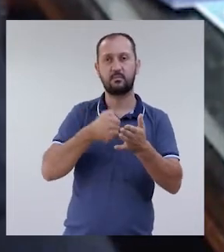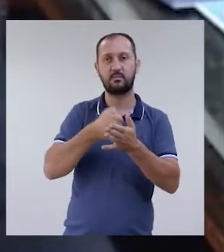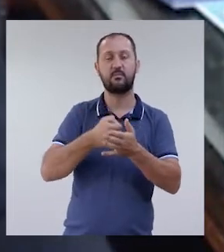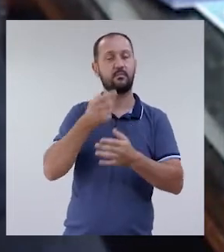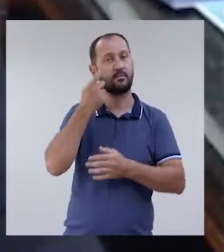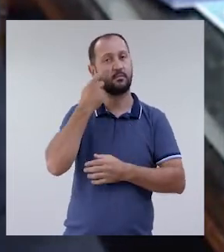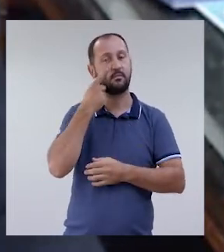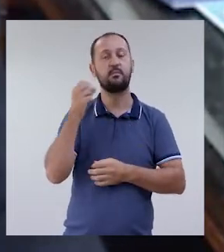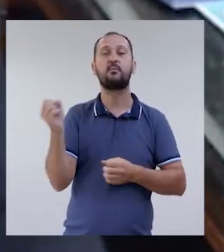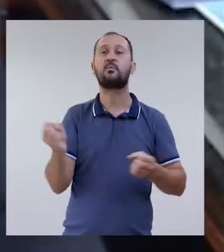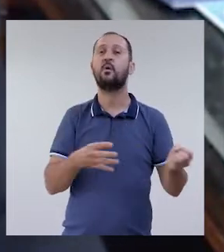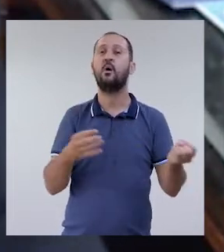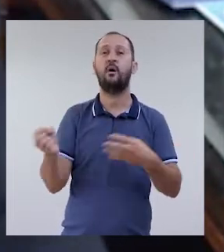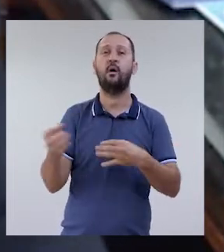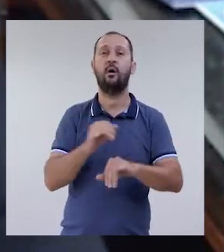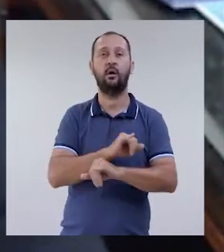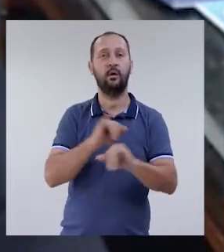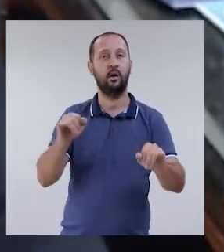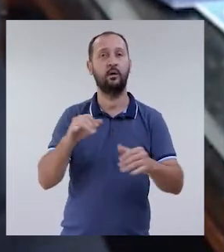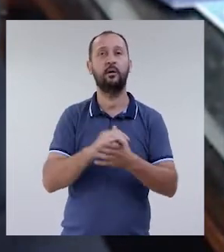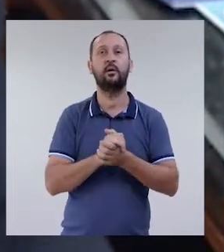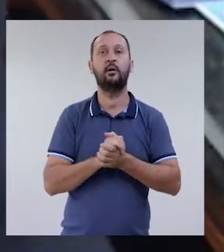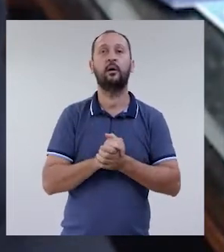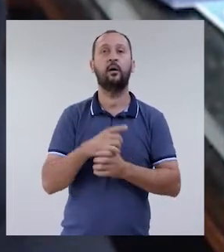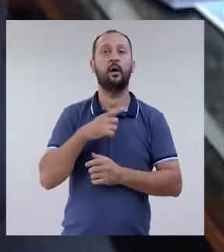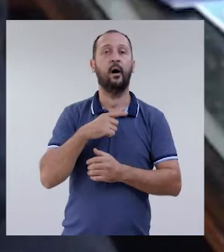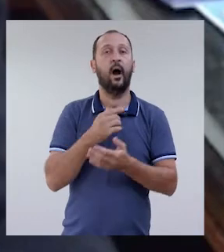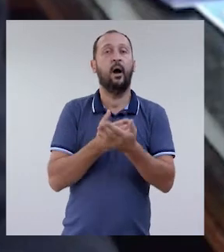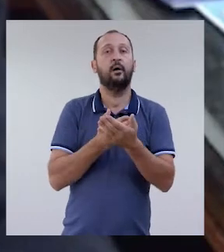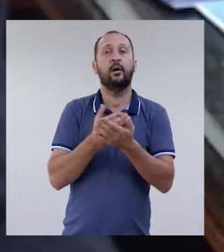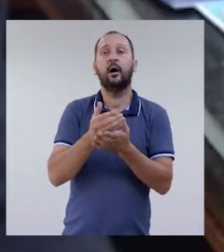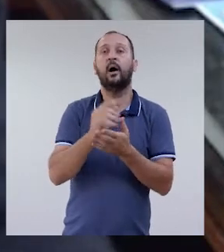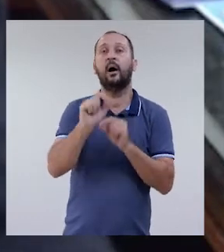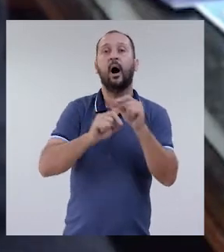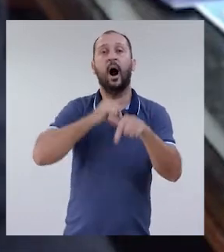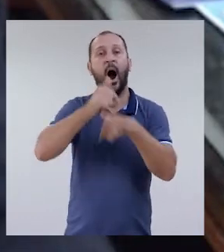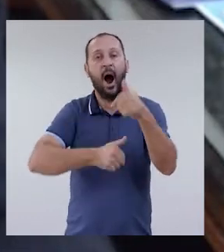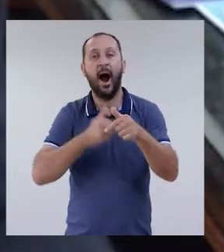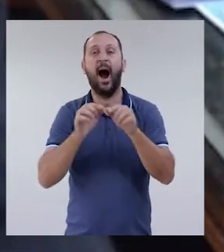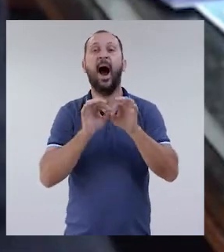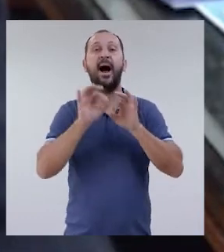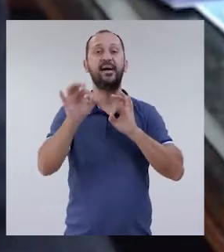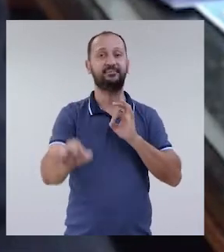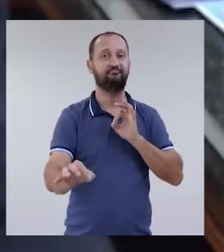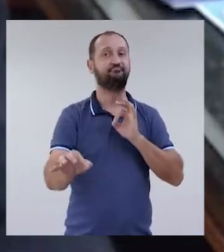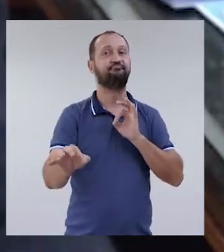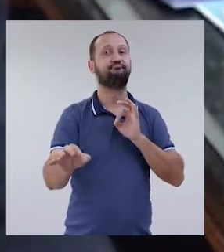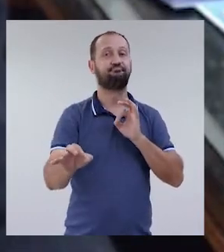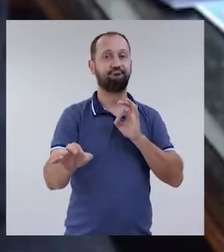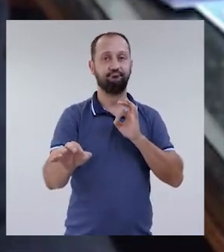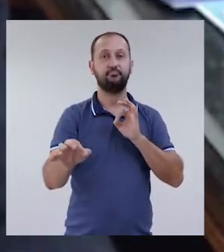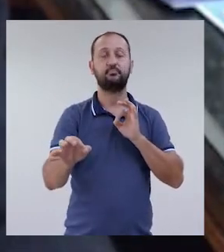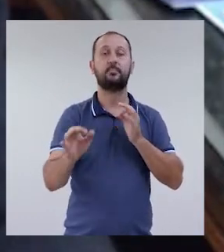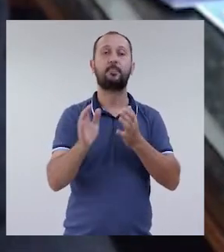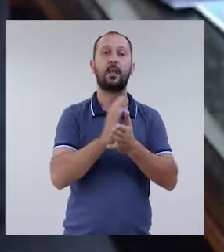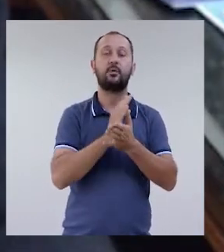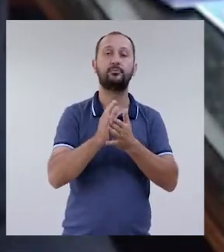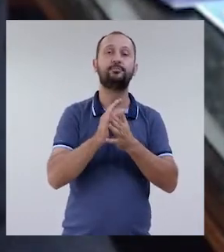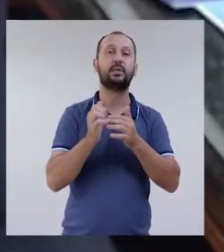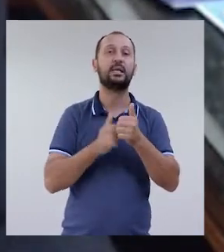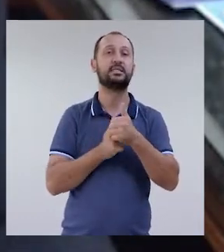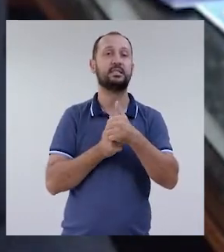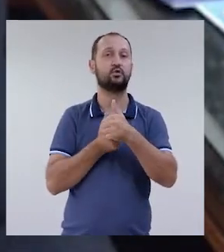obrigaram a adotar novas medidas, né, passou-se a permitir o trabalho à distância a